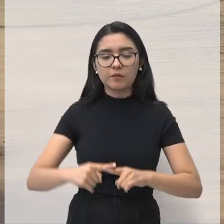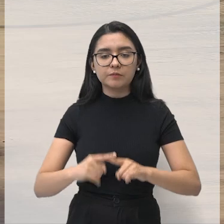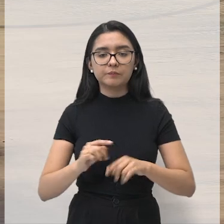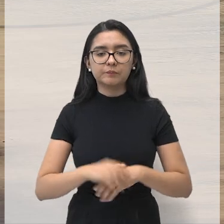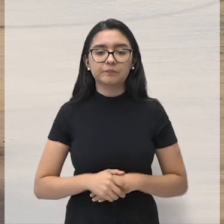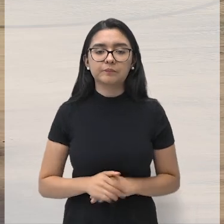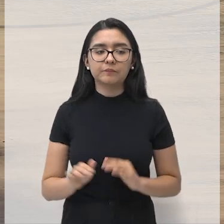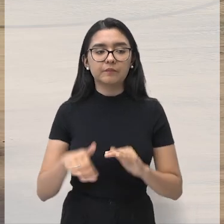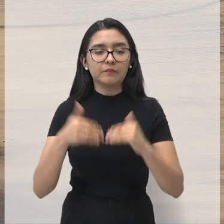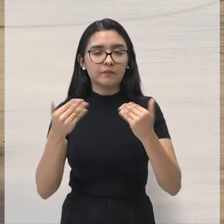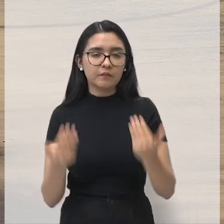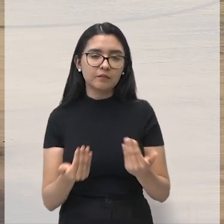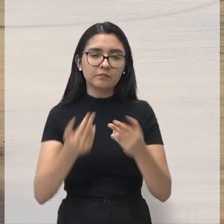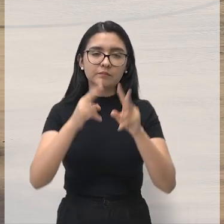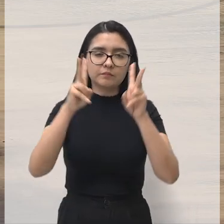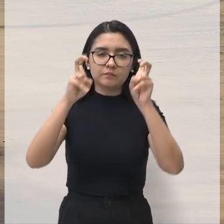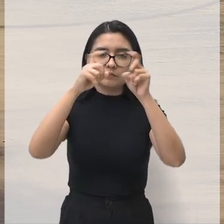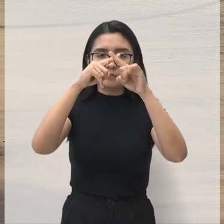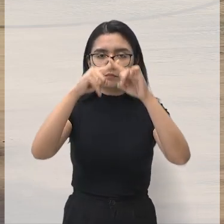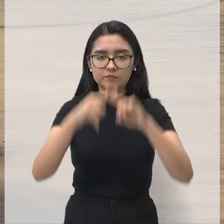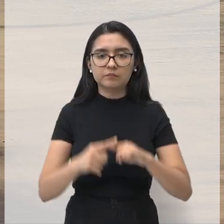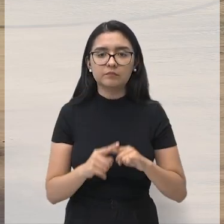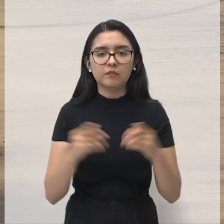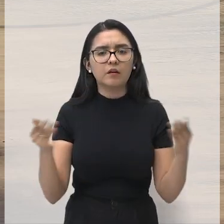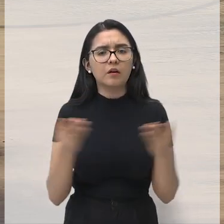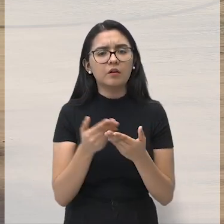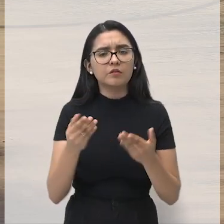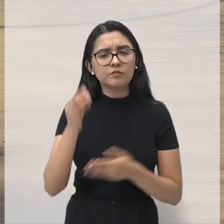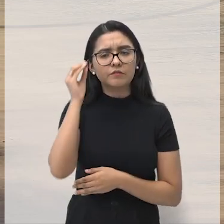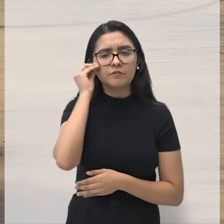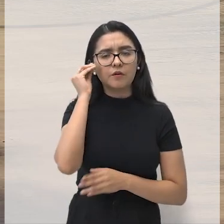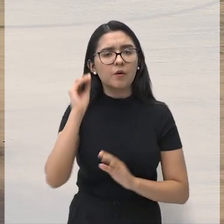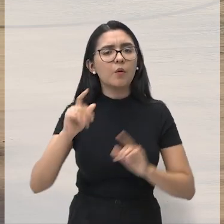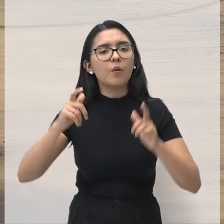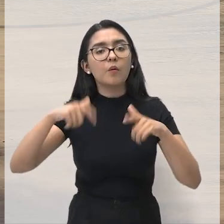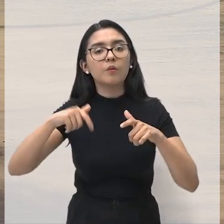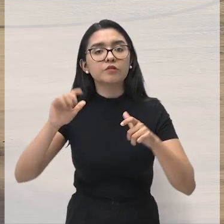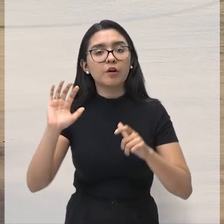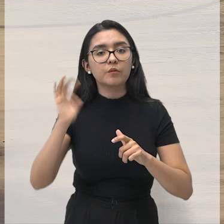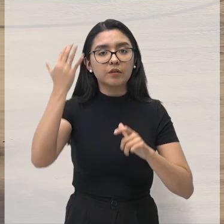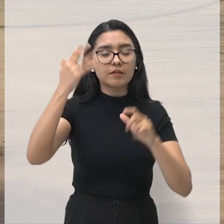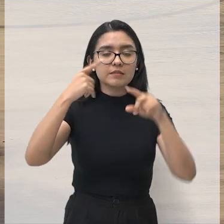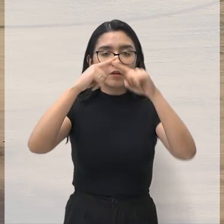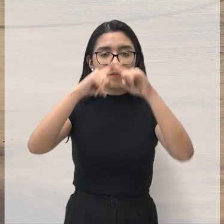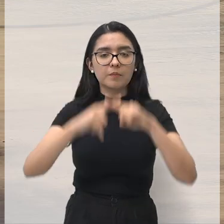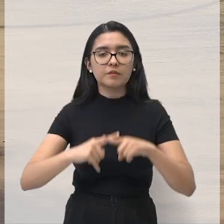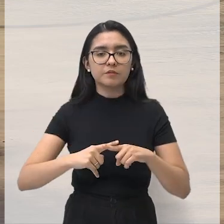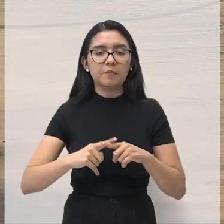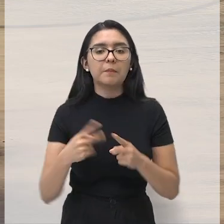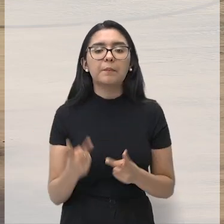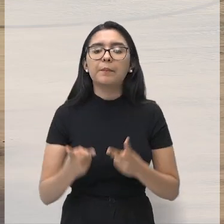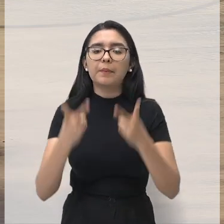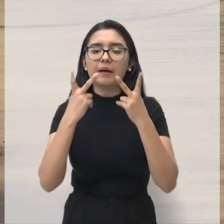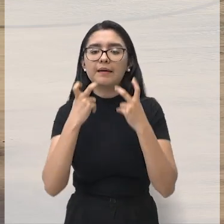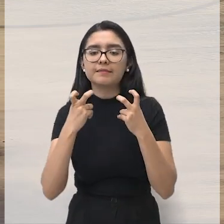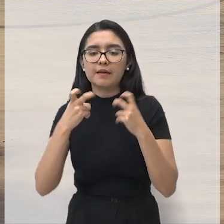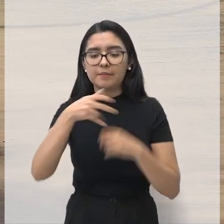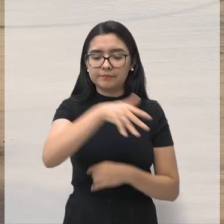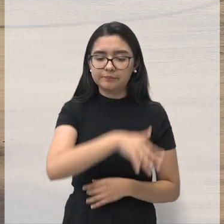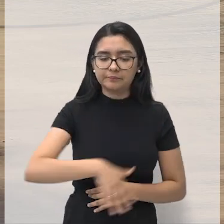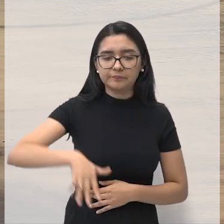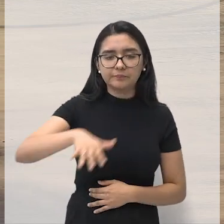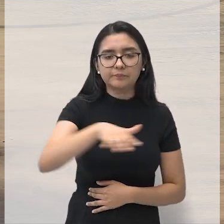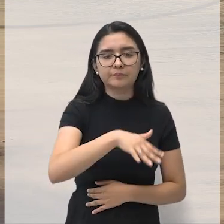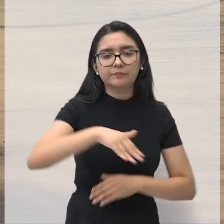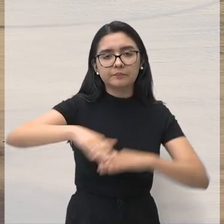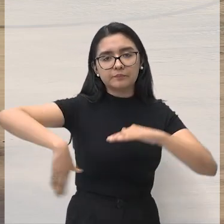E falando de competição, vamos relembrar aonde é que ocorre essa competição. Então já observem aqui no espaço onde eu